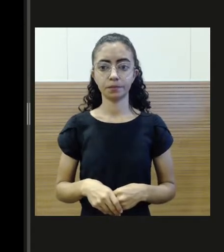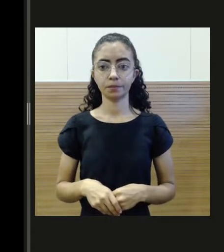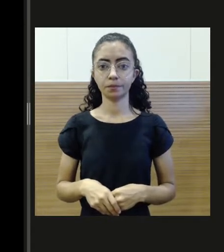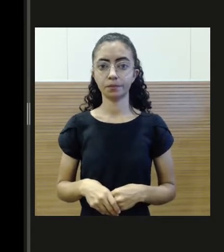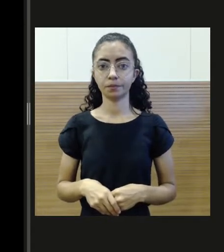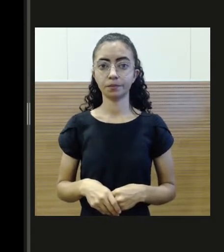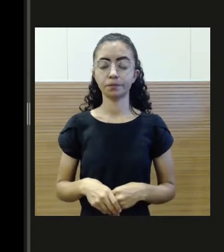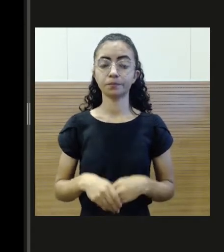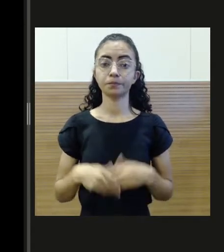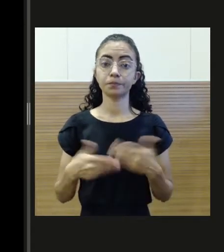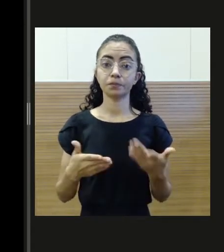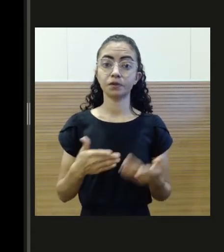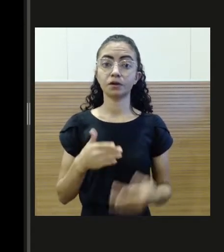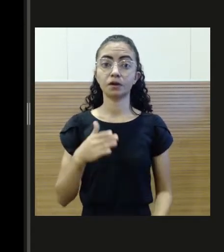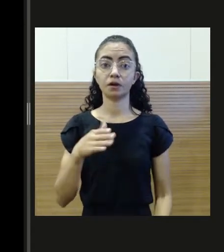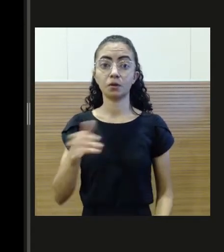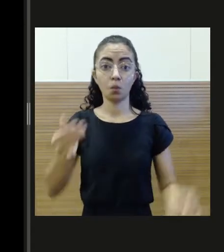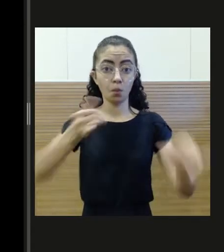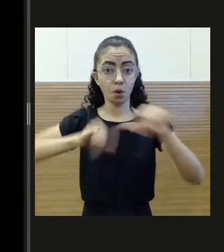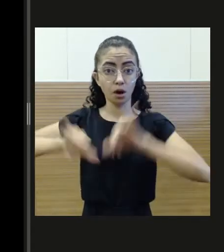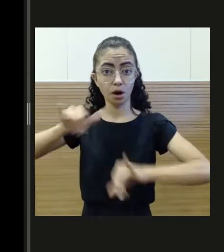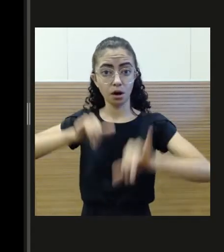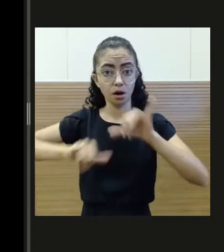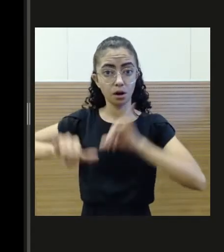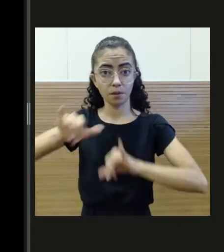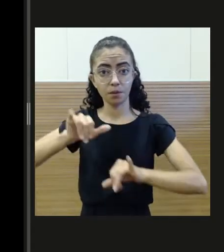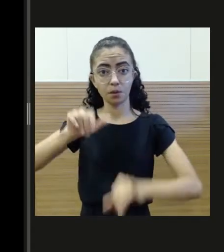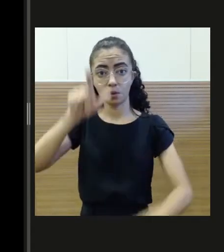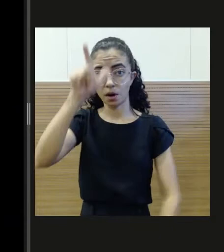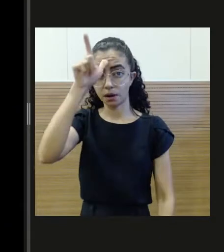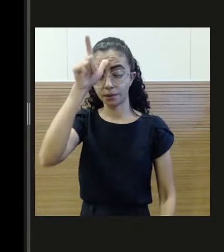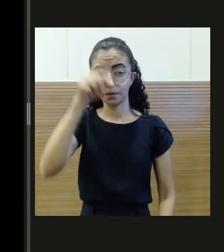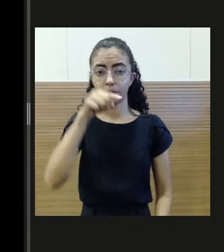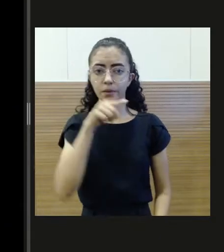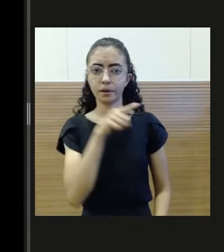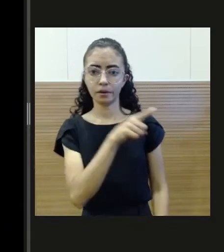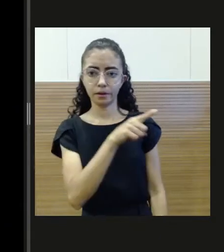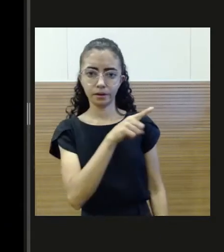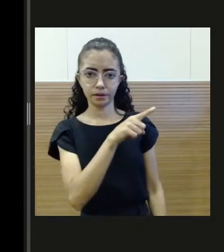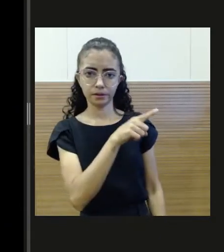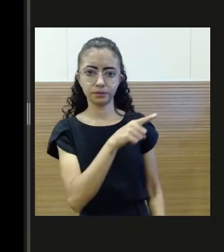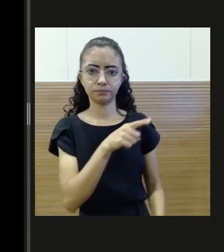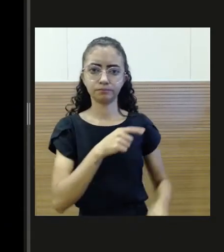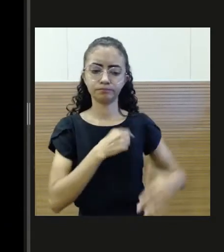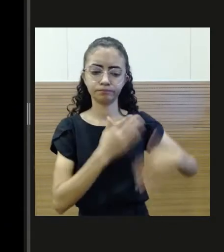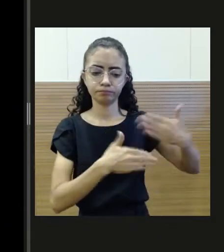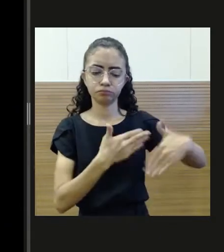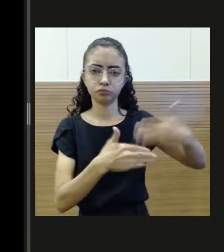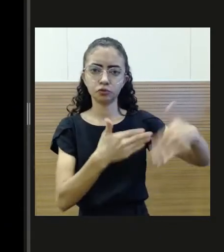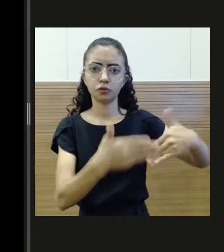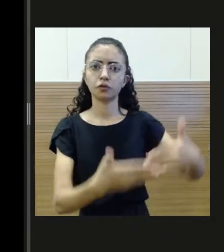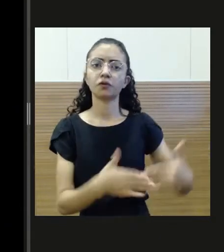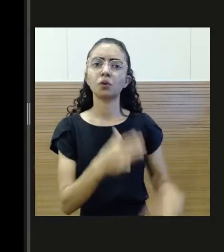O químico alemão Justus von Liebig desenvolveu nutrição em uma ciência